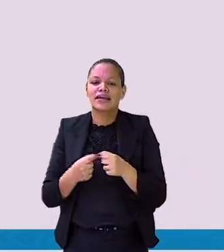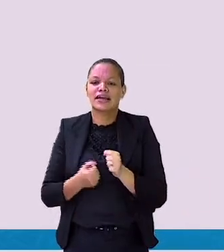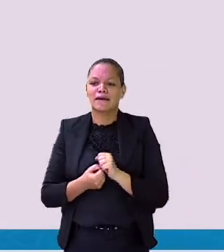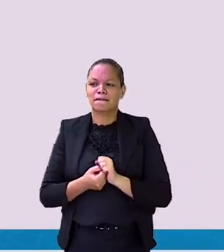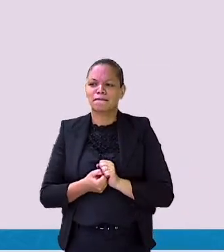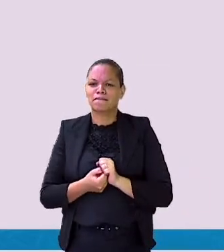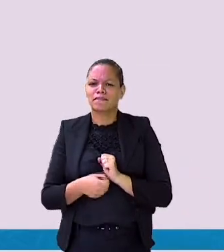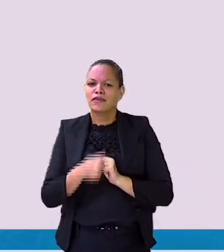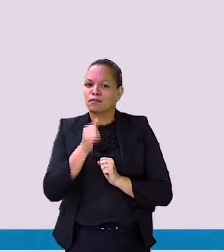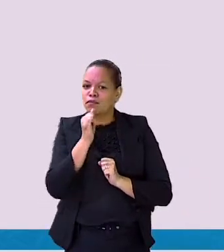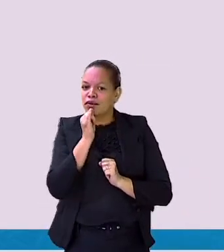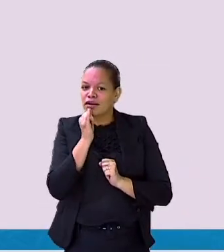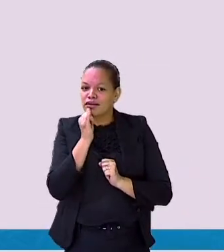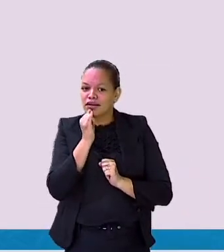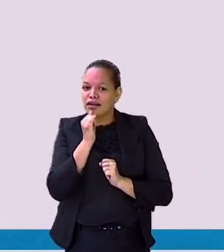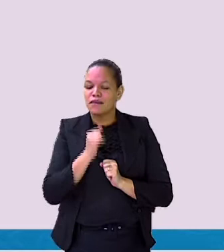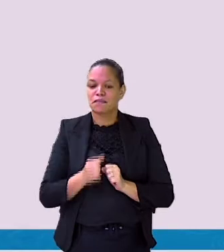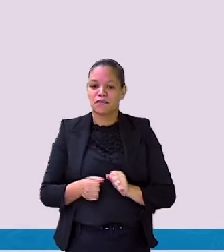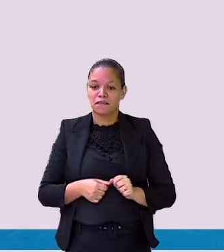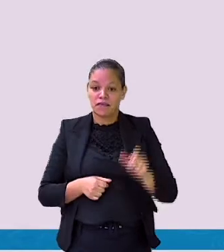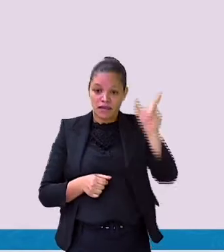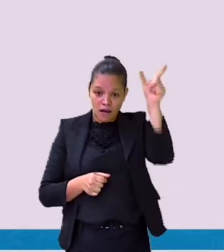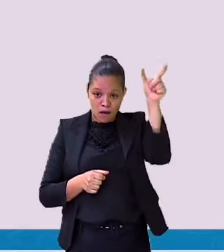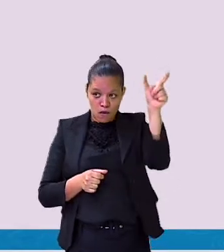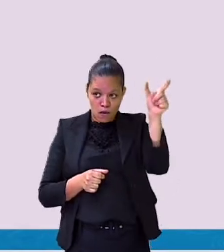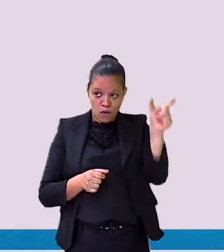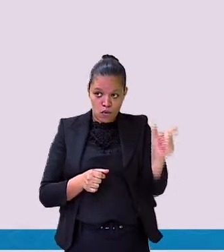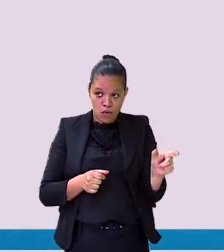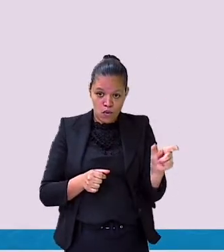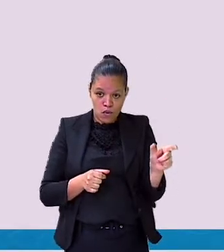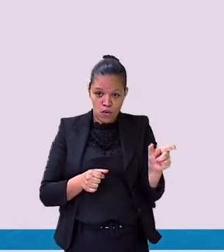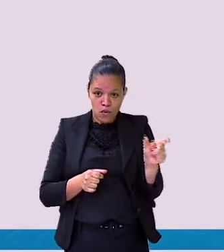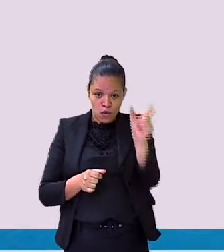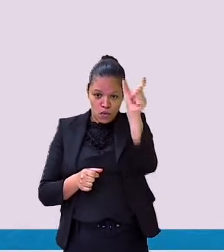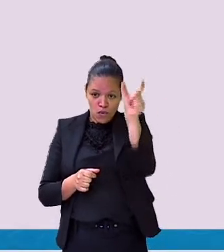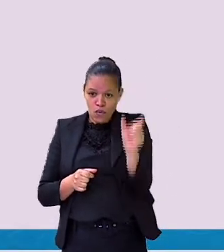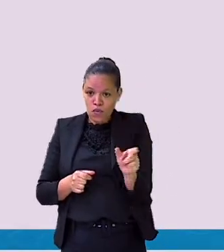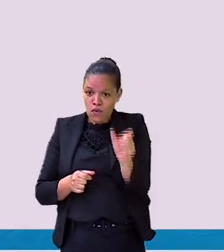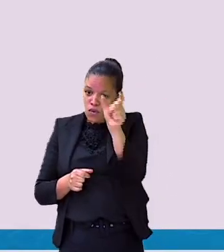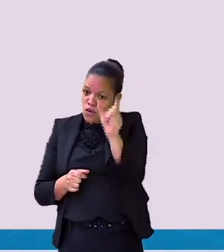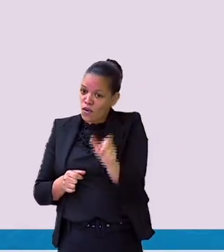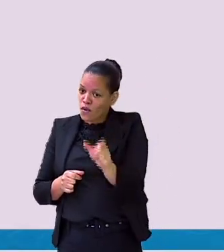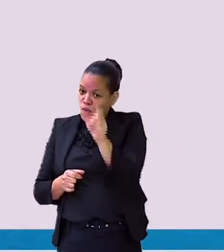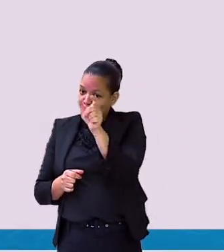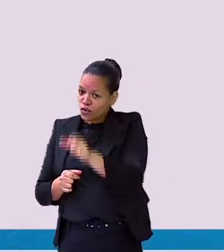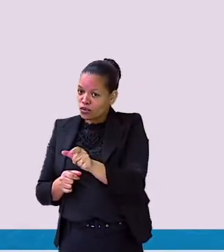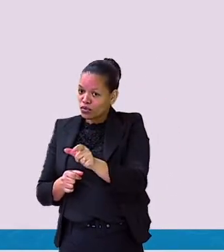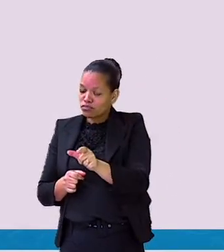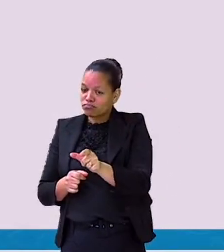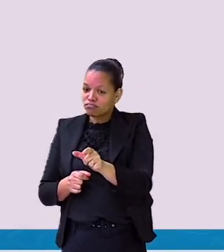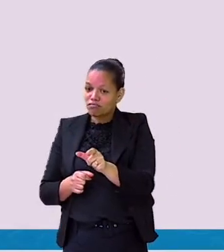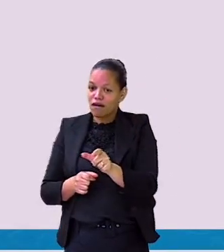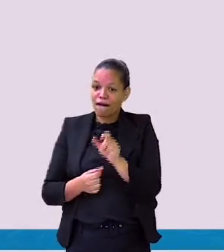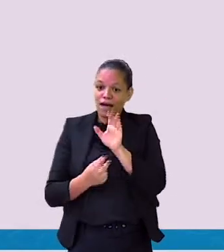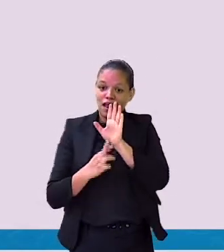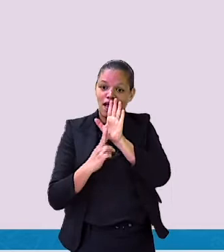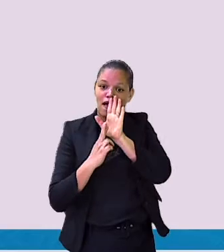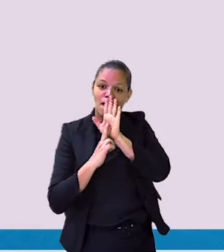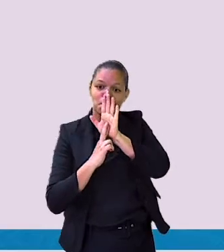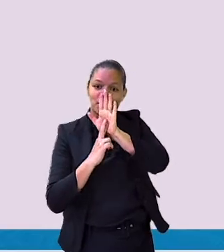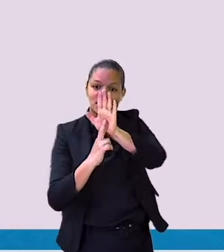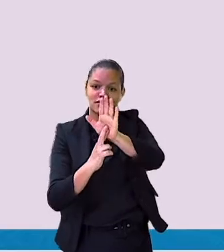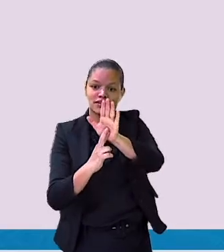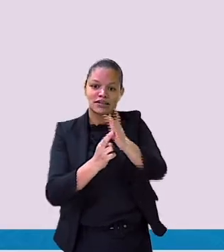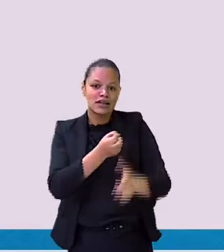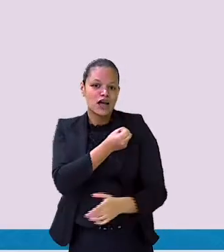ele representa a quantidade com, ó, colunas. Aqui fica mais fácil, né? Notas da